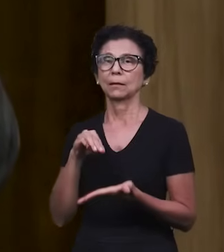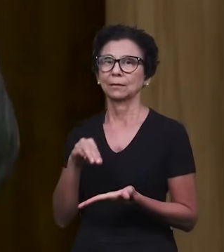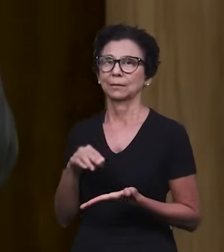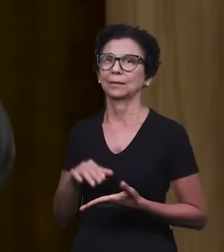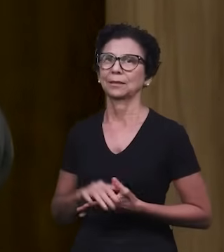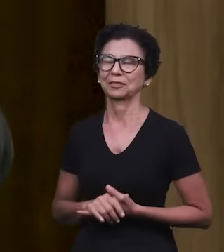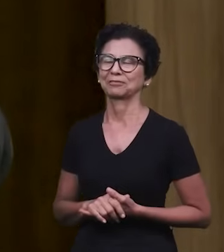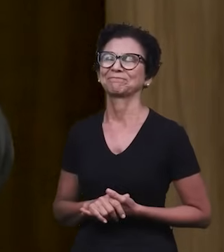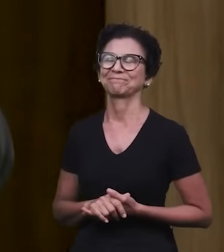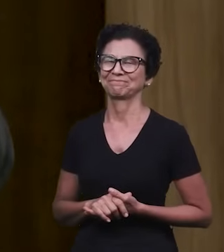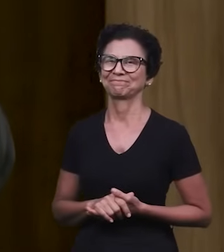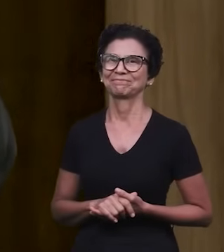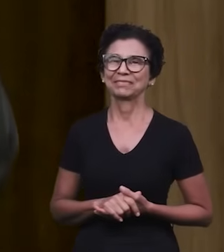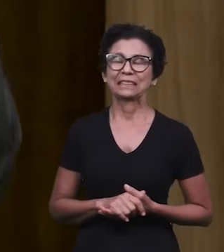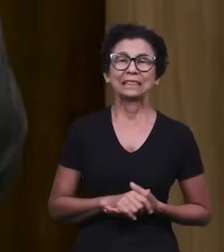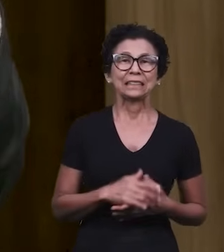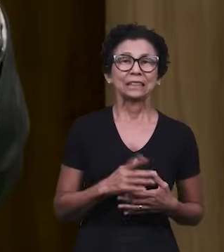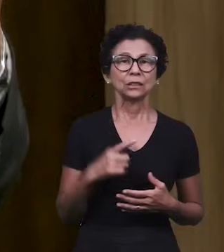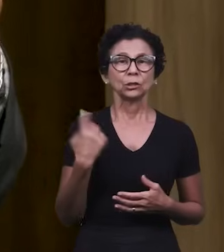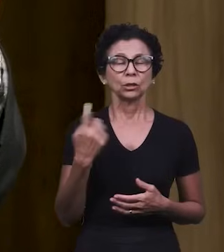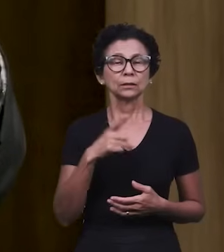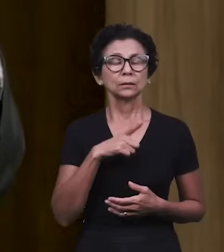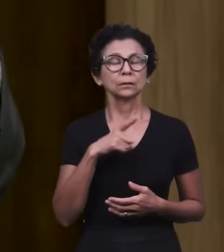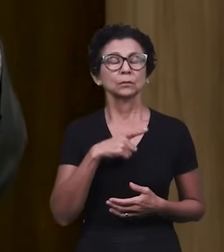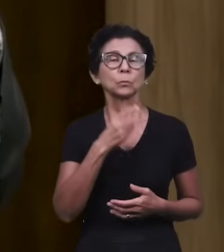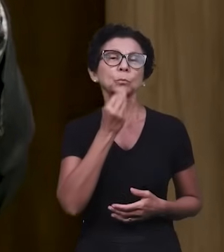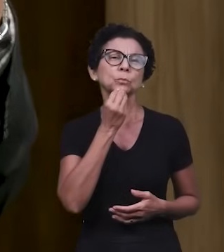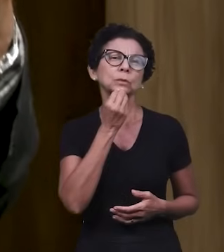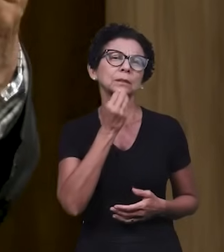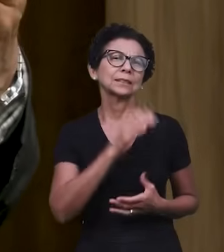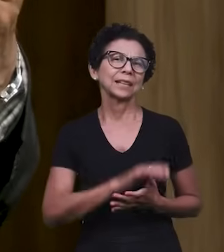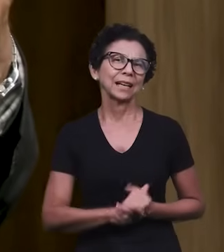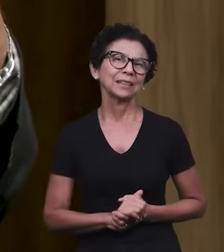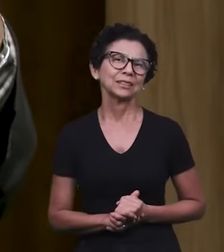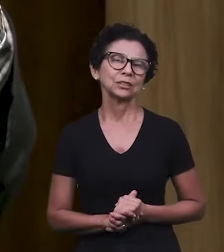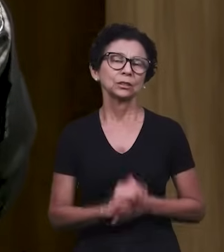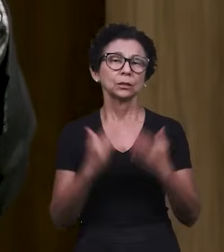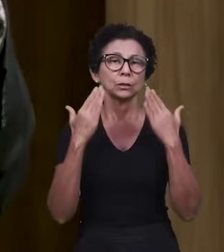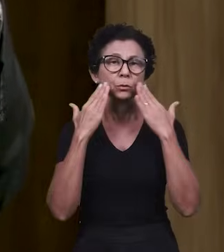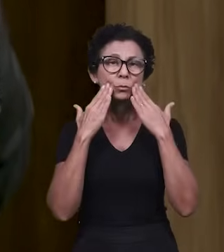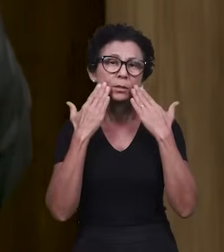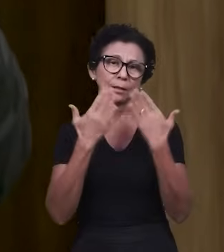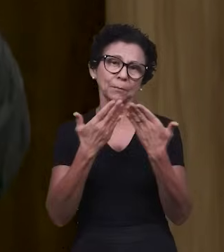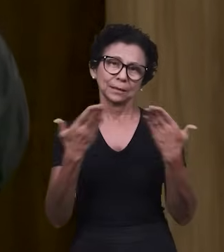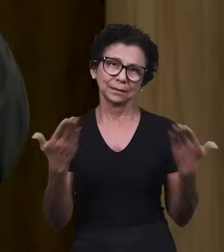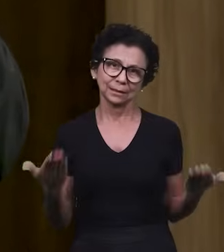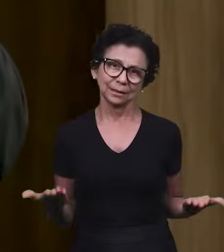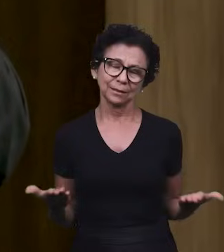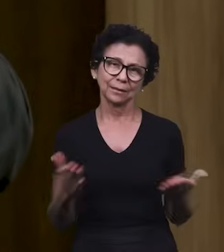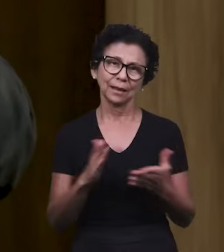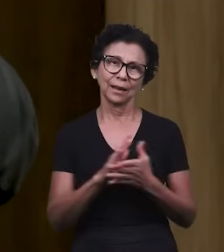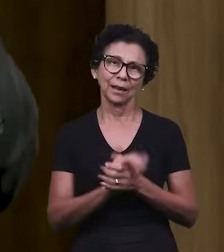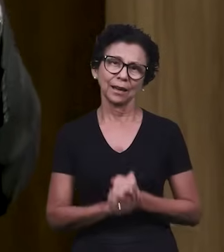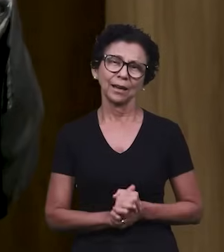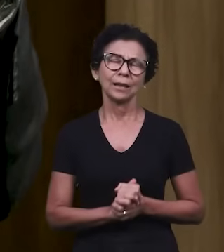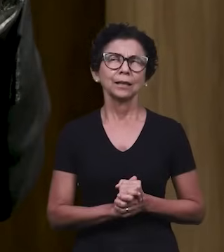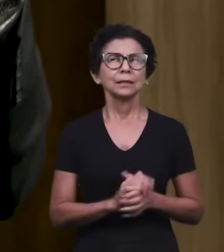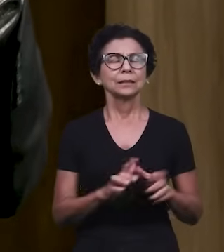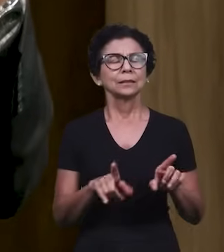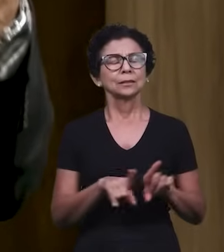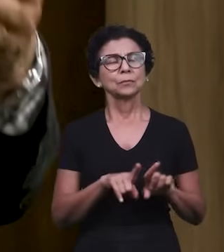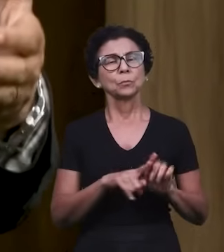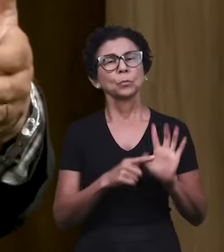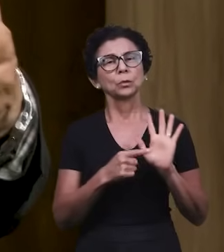temos a oportunidade de mostrar quem somos, evidenciando a nossa história,